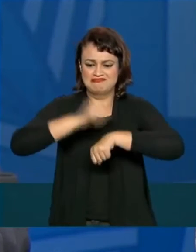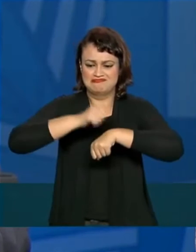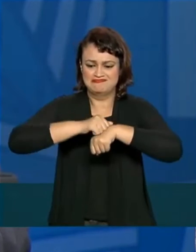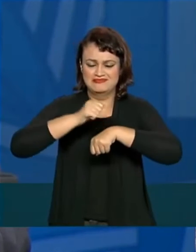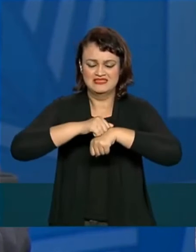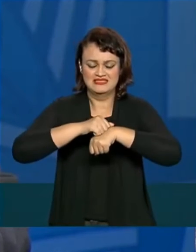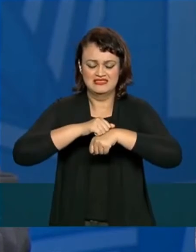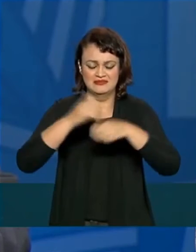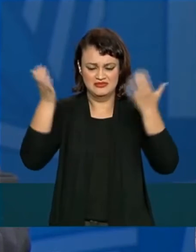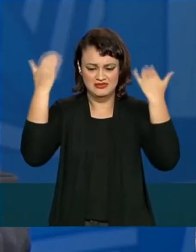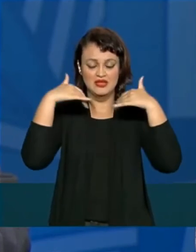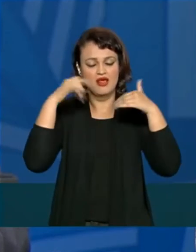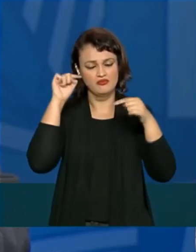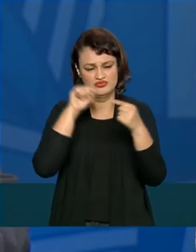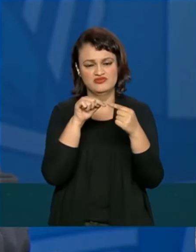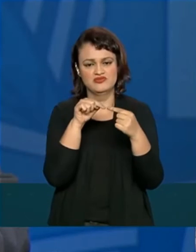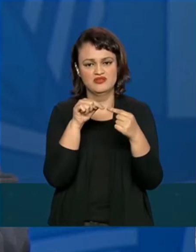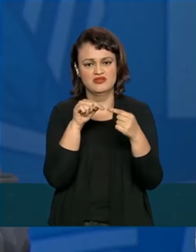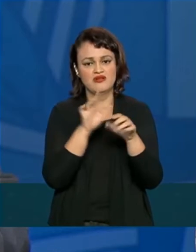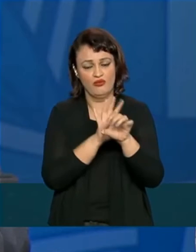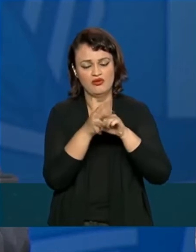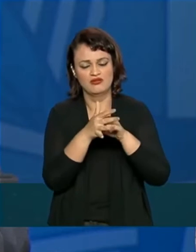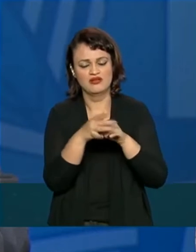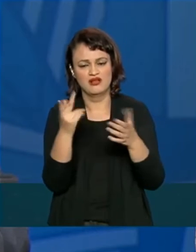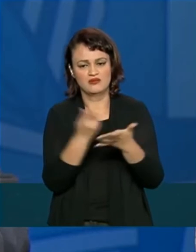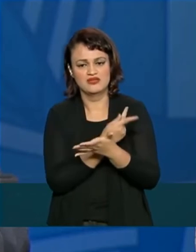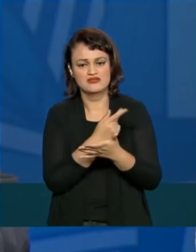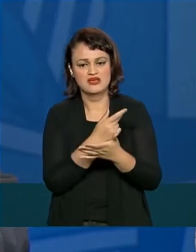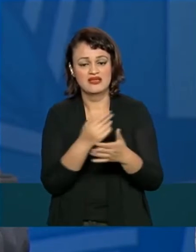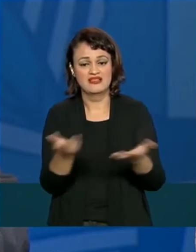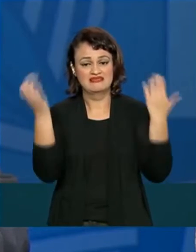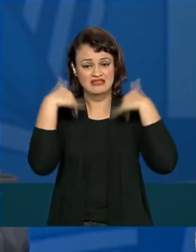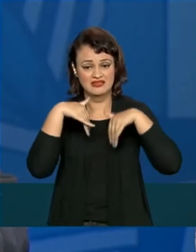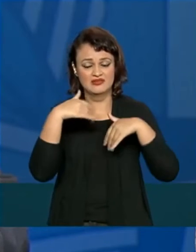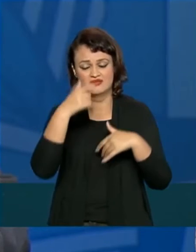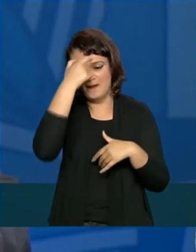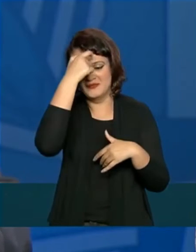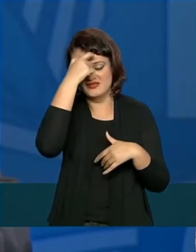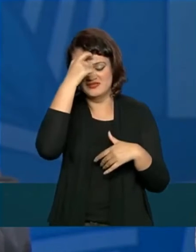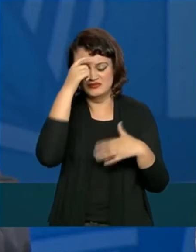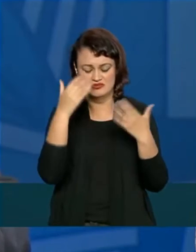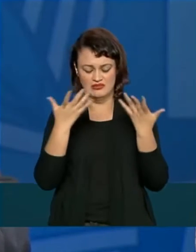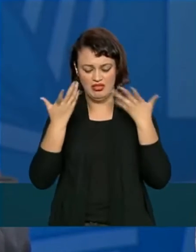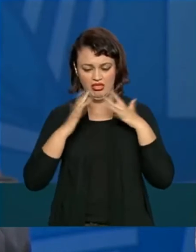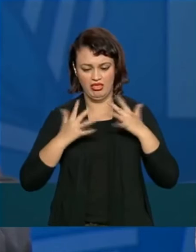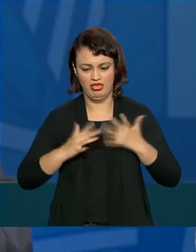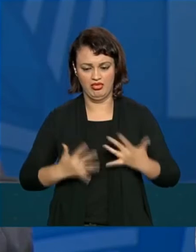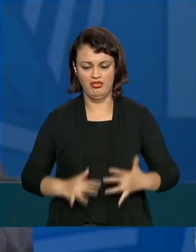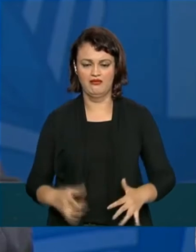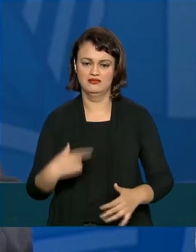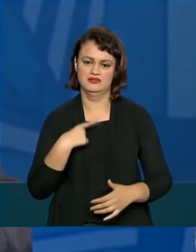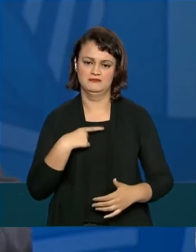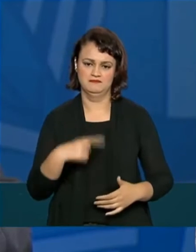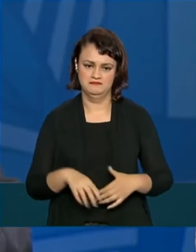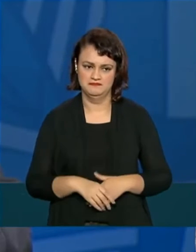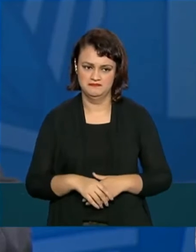efeitos colaterais da pandemia pela Covid-19 e tem produzido adoecimento mental em todo o mundo.